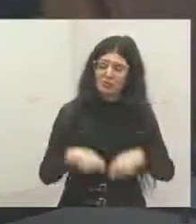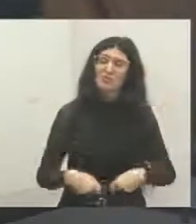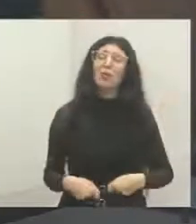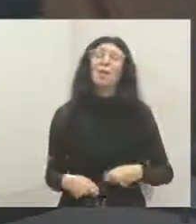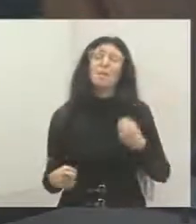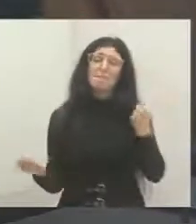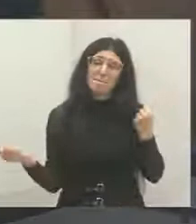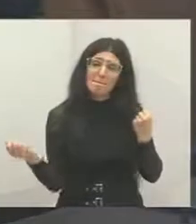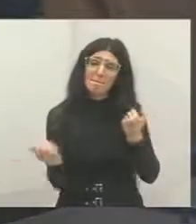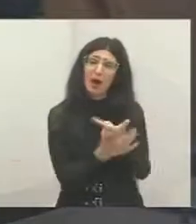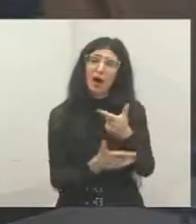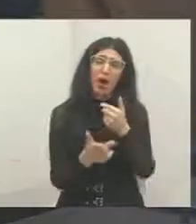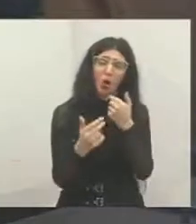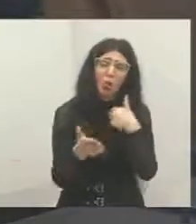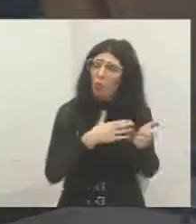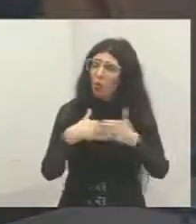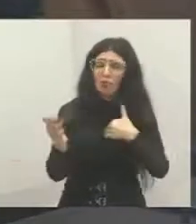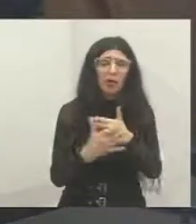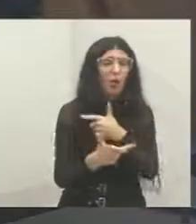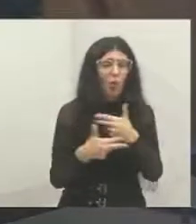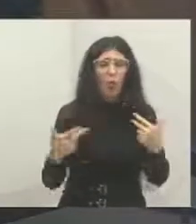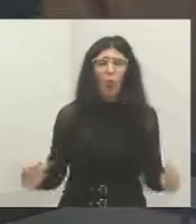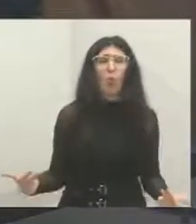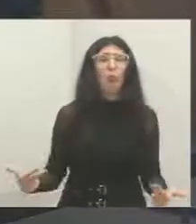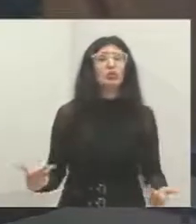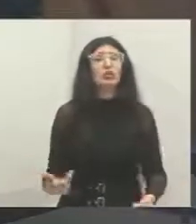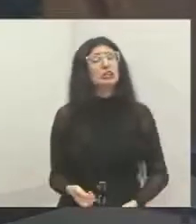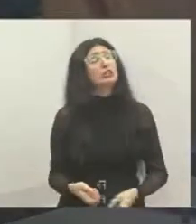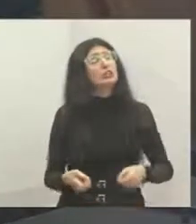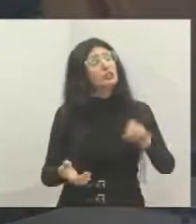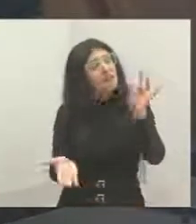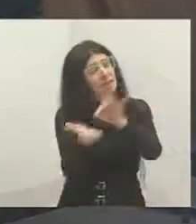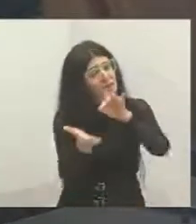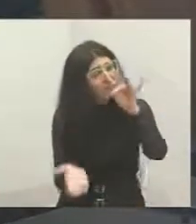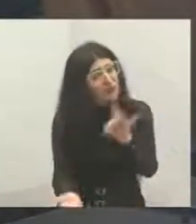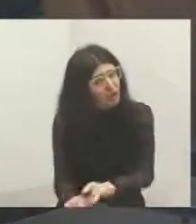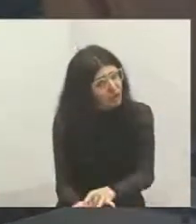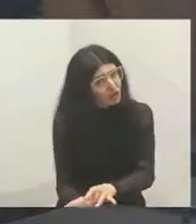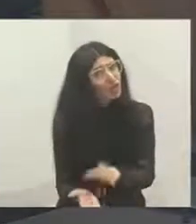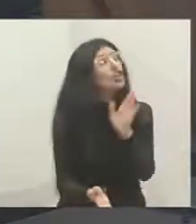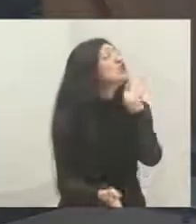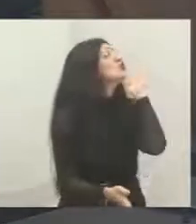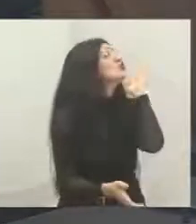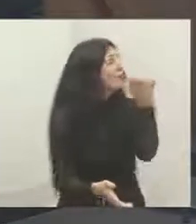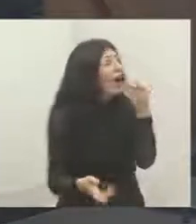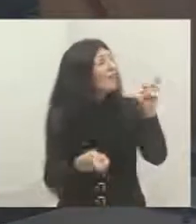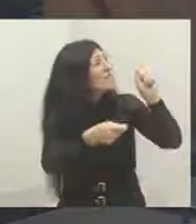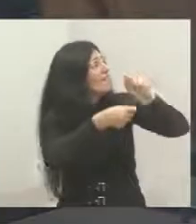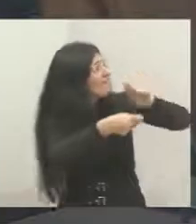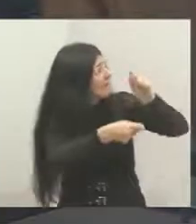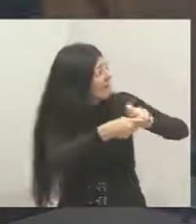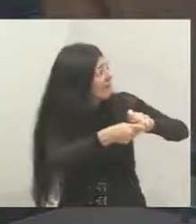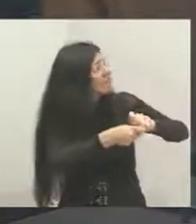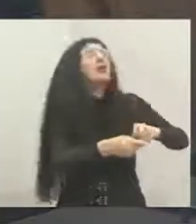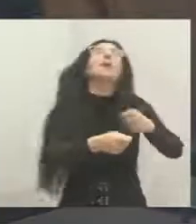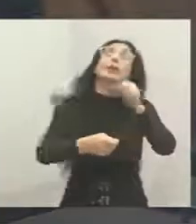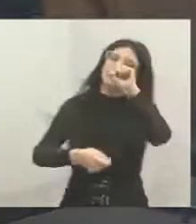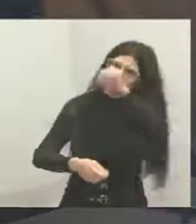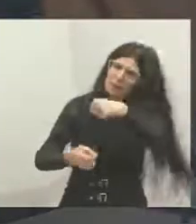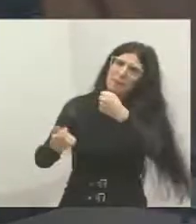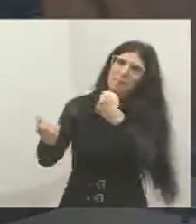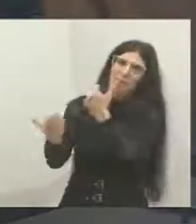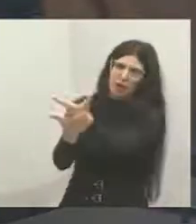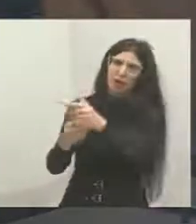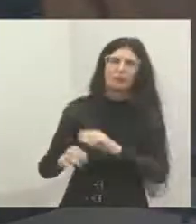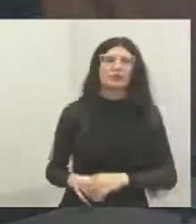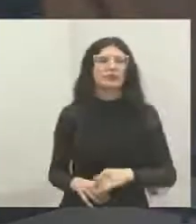compra, qualquer serviço, mediante a execução. Então, muitas vezes as pessoas pensam que não, lá, a empresa ganhou